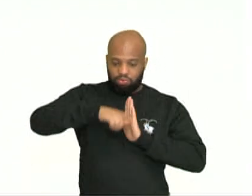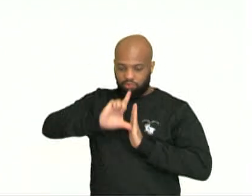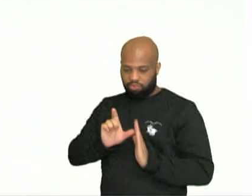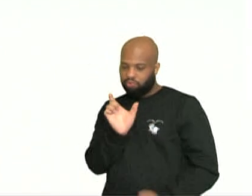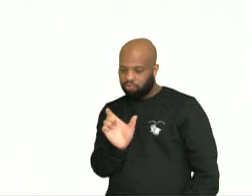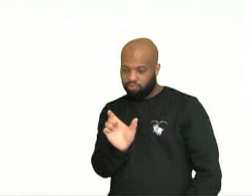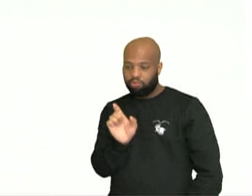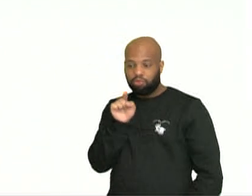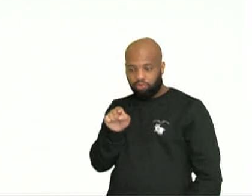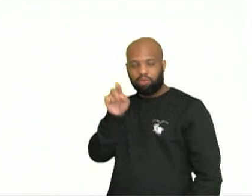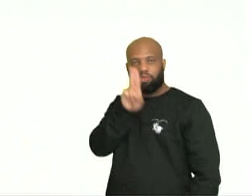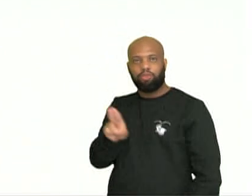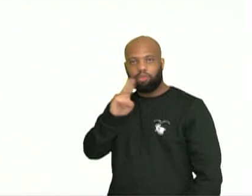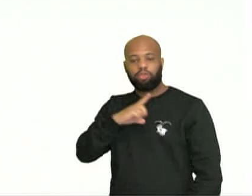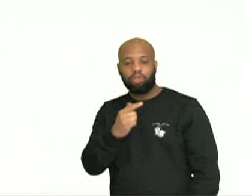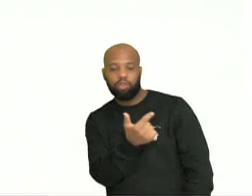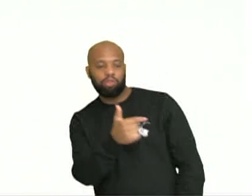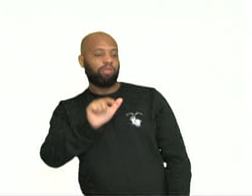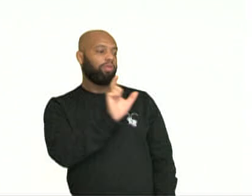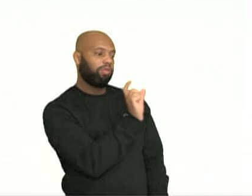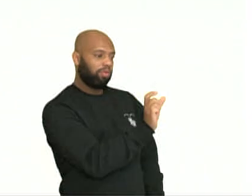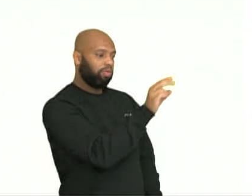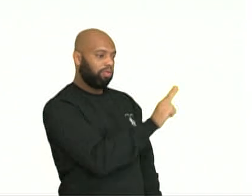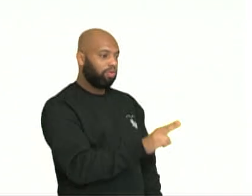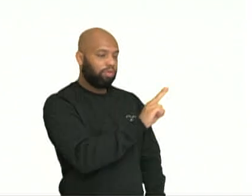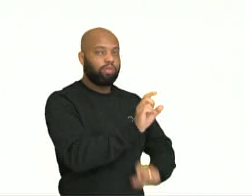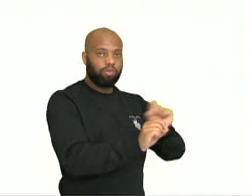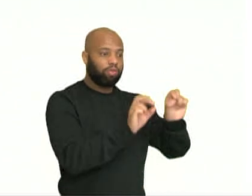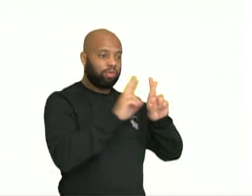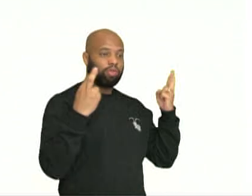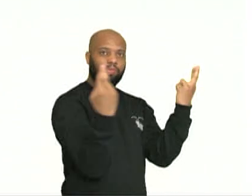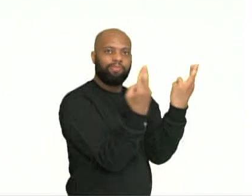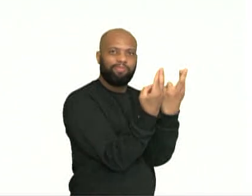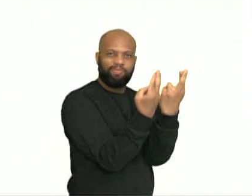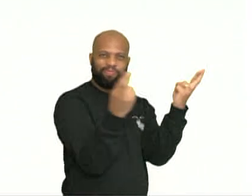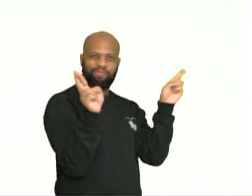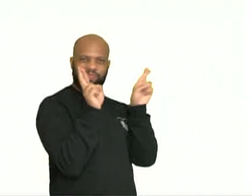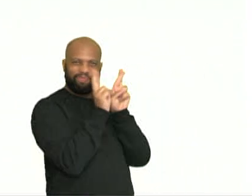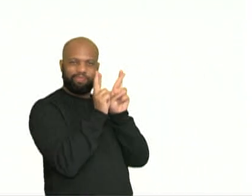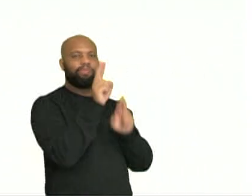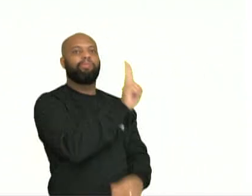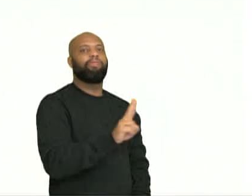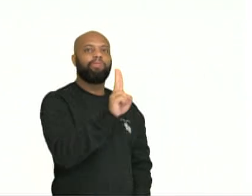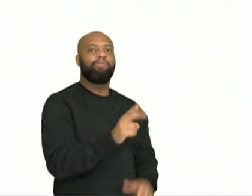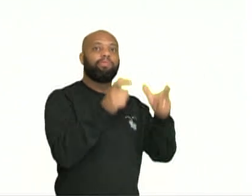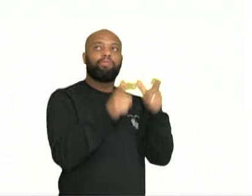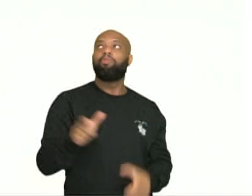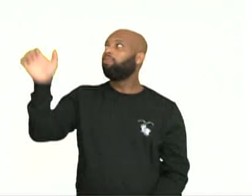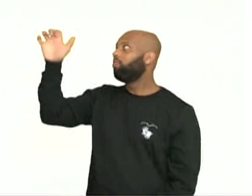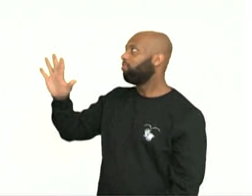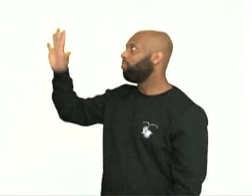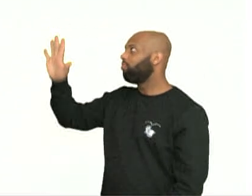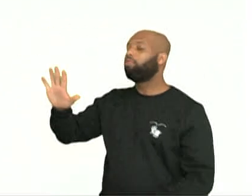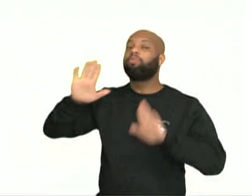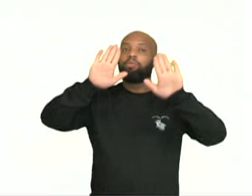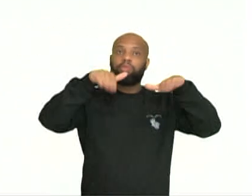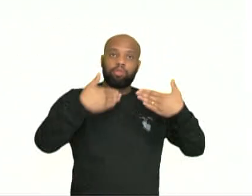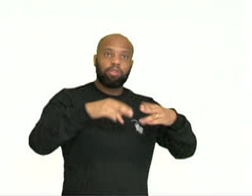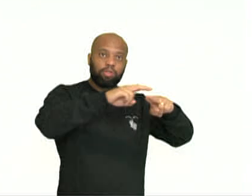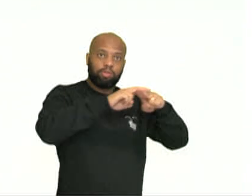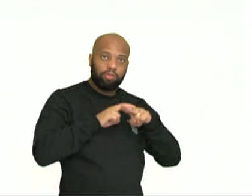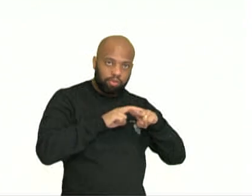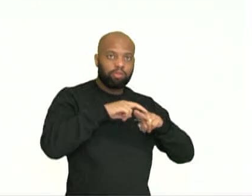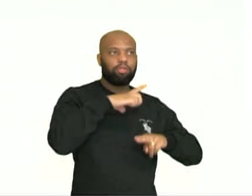ser utilizada, nós tínhamos uma palavra que era reino, mais usada em toda a Europa, e dessa derivação,